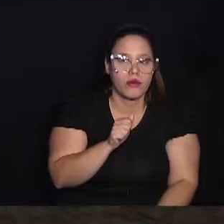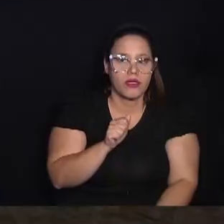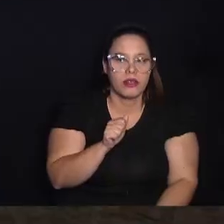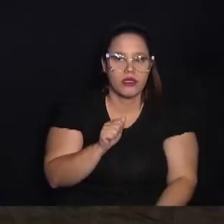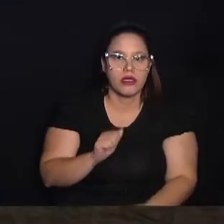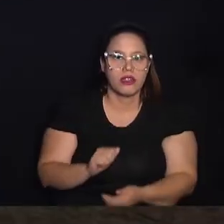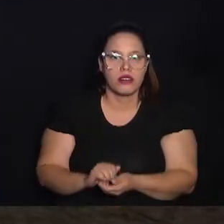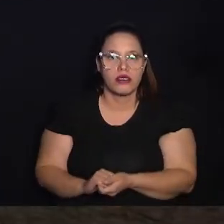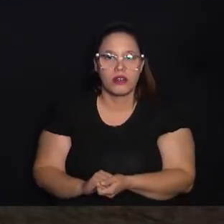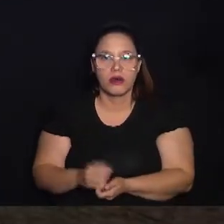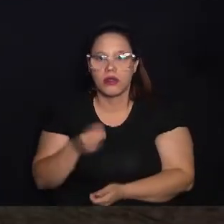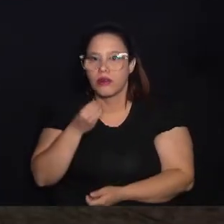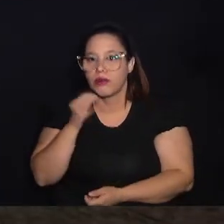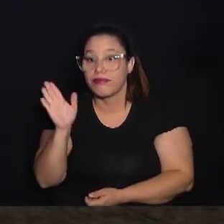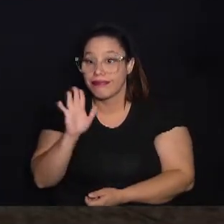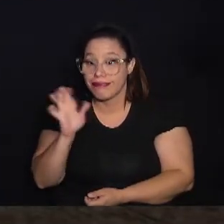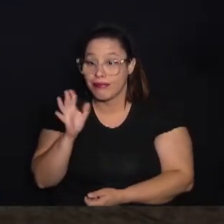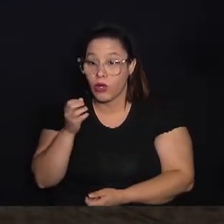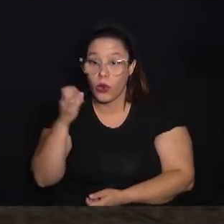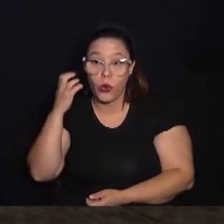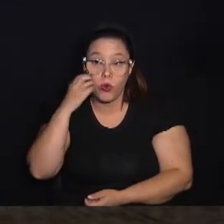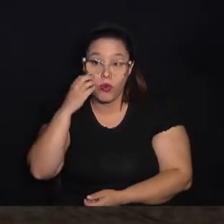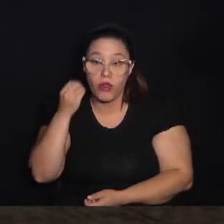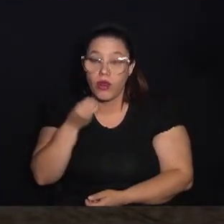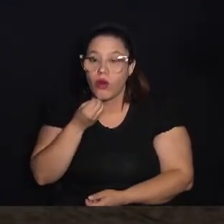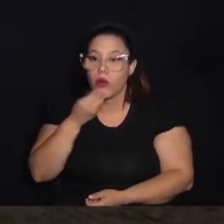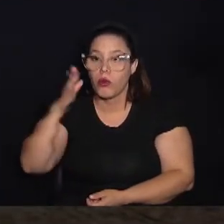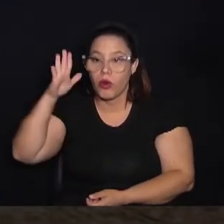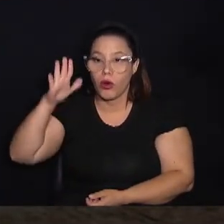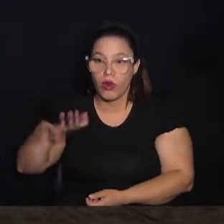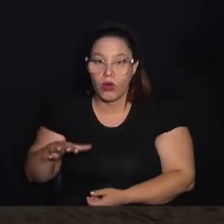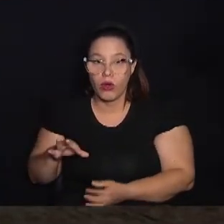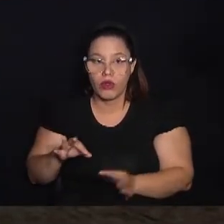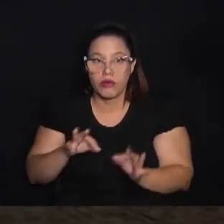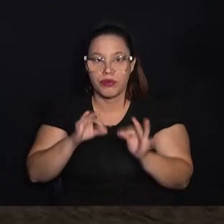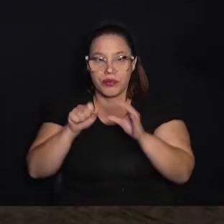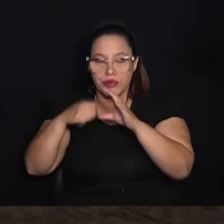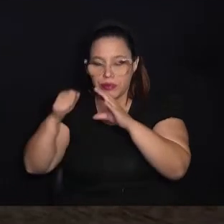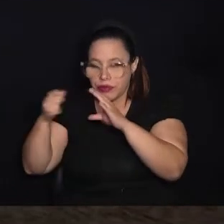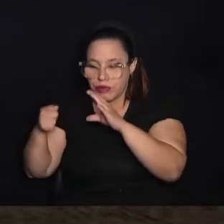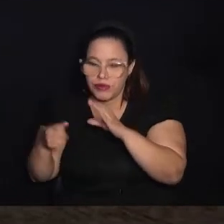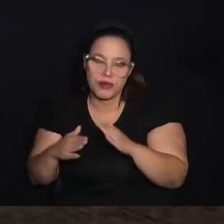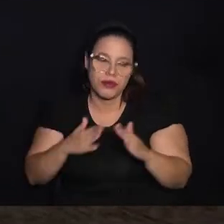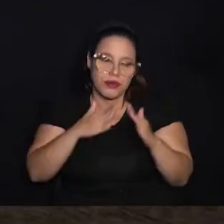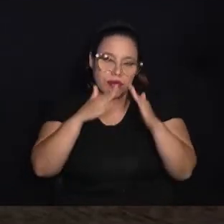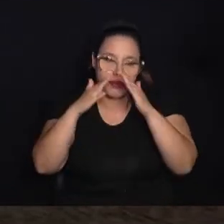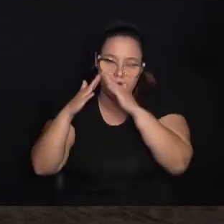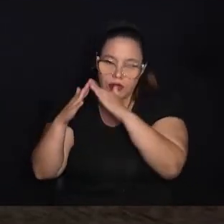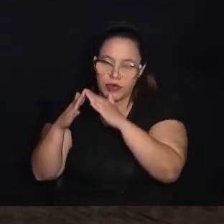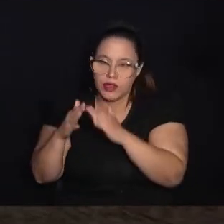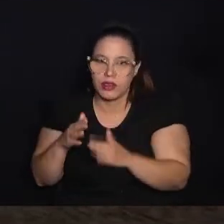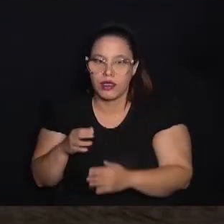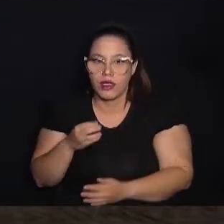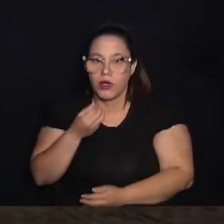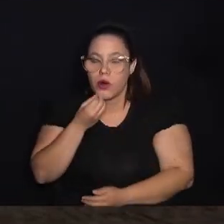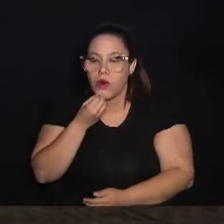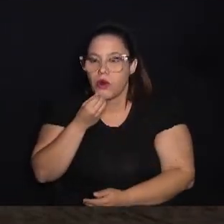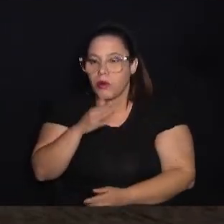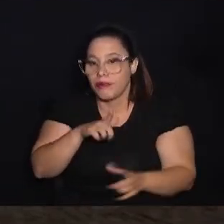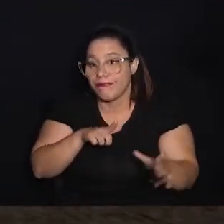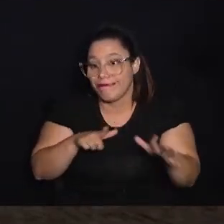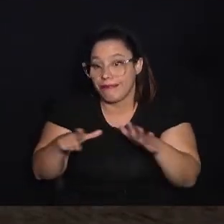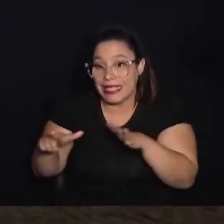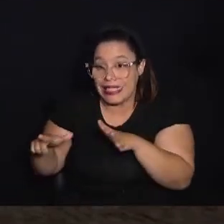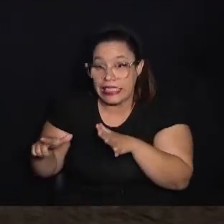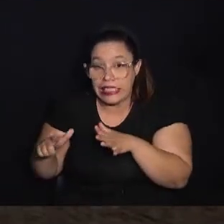Rúbia Oi André boa tarde para você pessoal do estúdio Boa tarde pessoal de casa também uma excelente semana